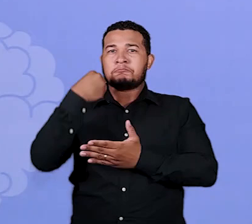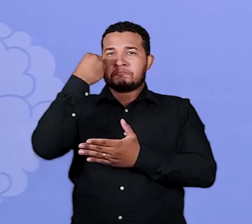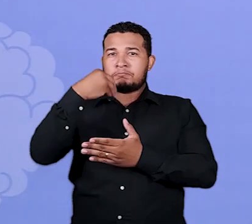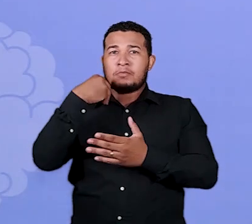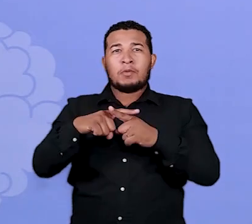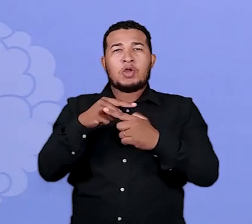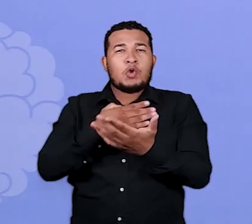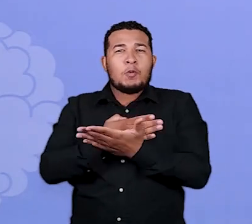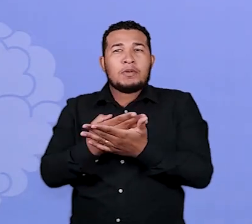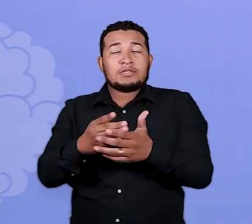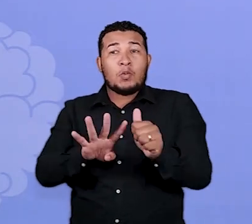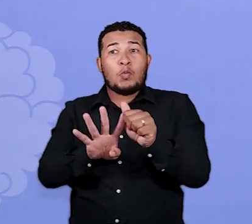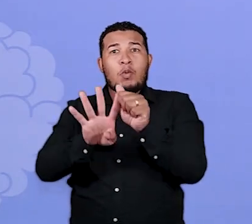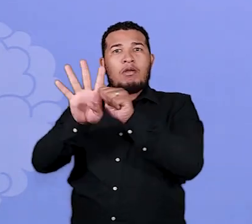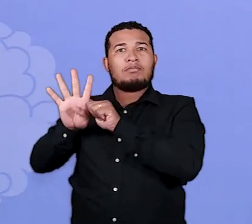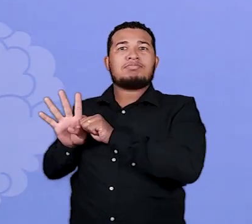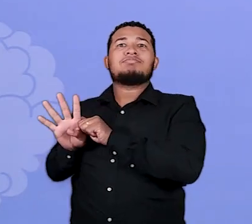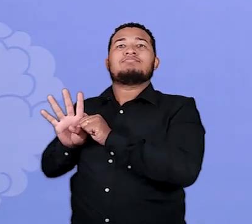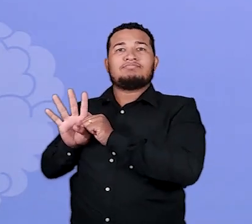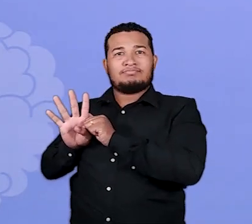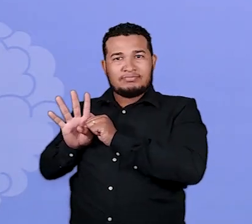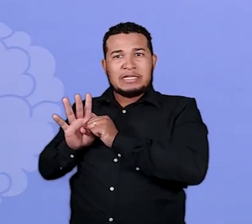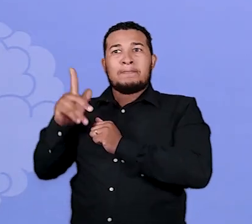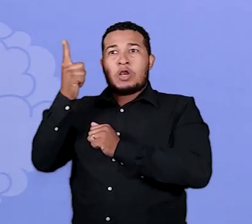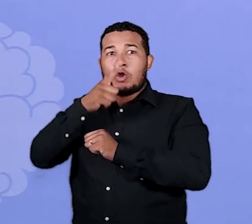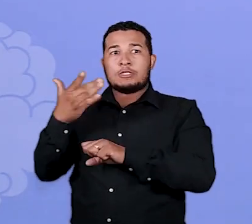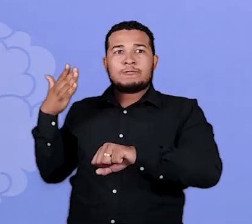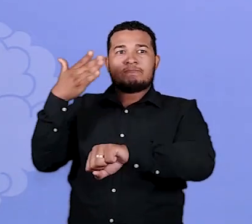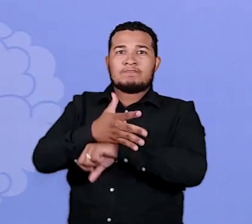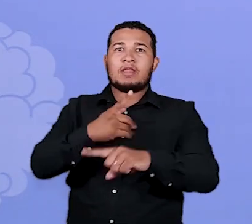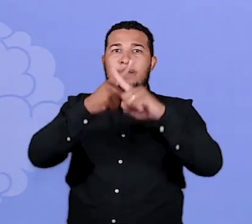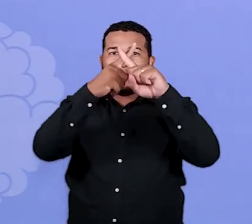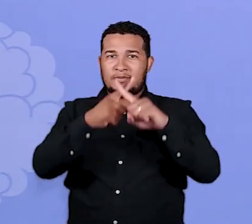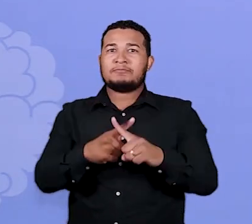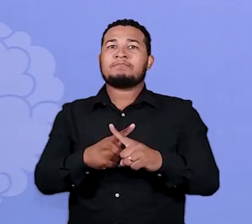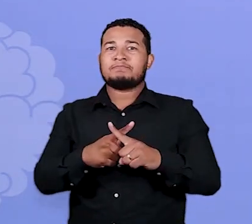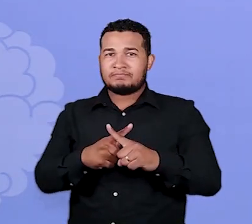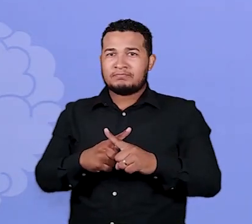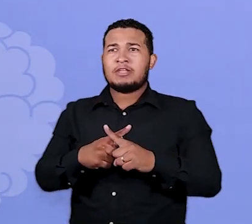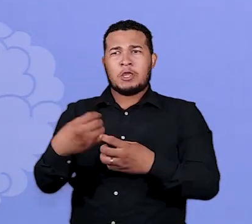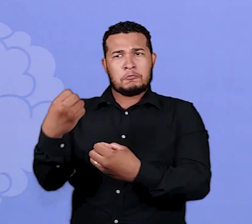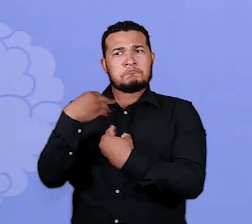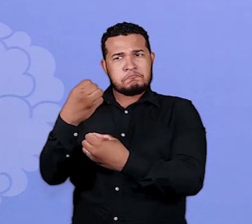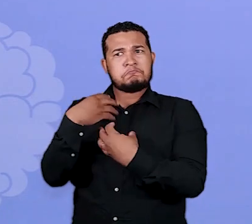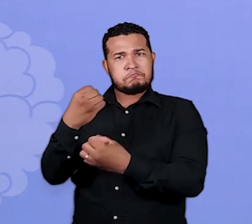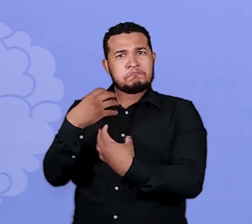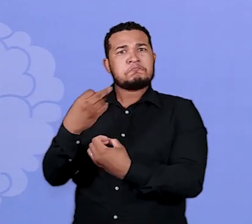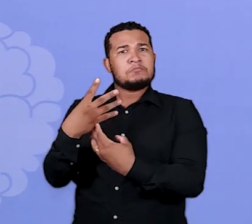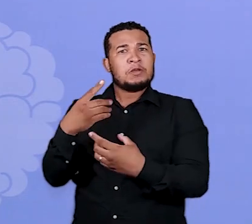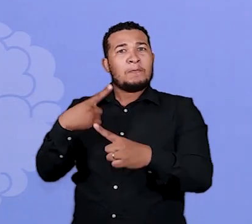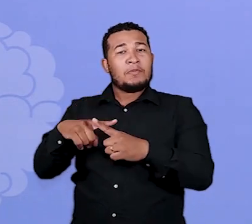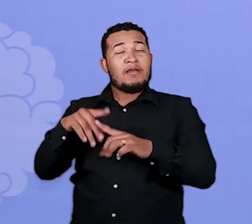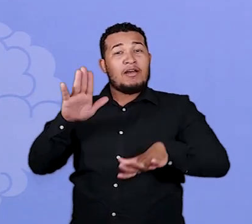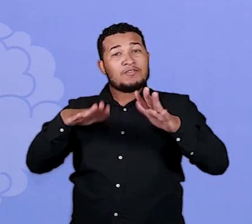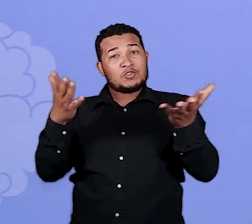vivência, e por ela ter começado 4 meses atrás para estar participando desse torneio de xadrez, me ensinou muito. Porque talvez hoje